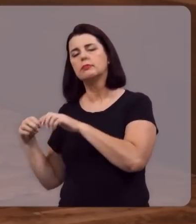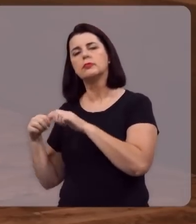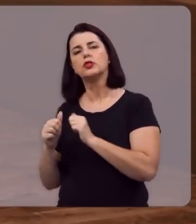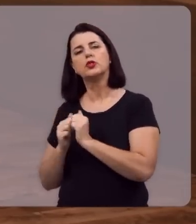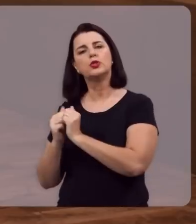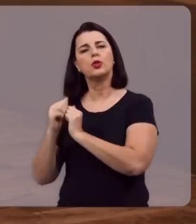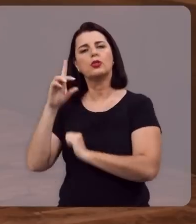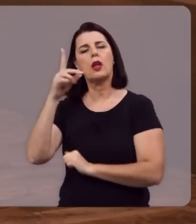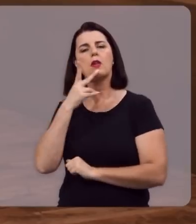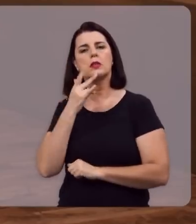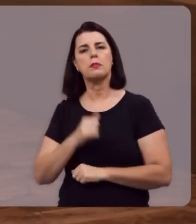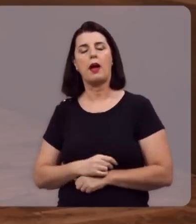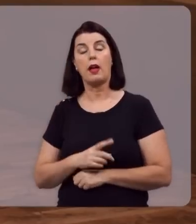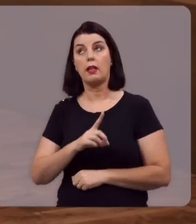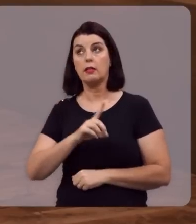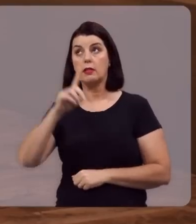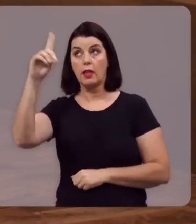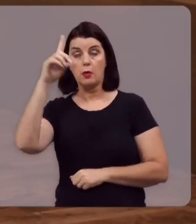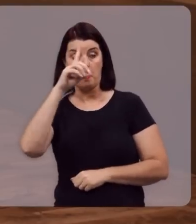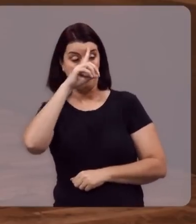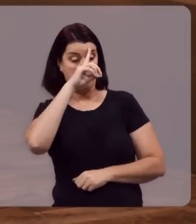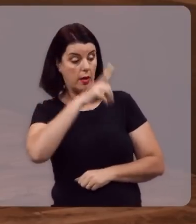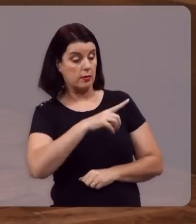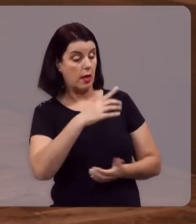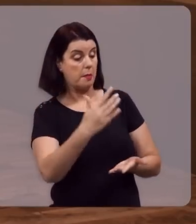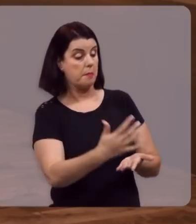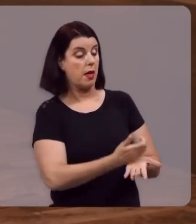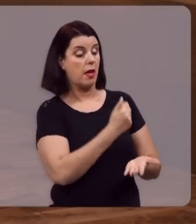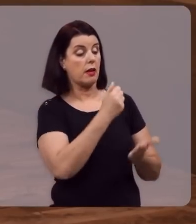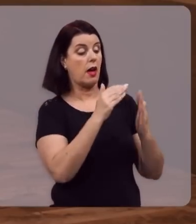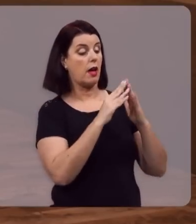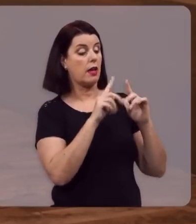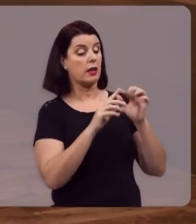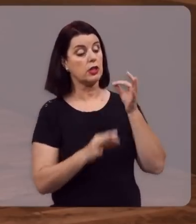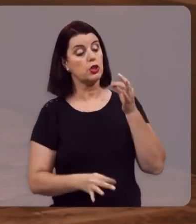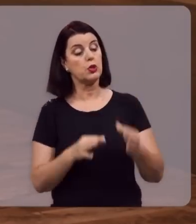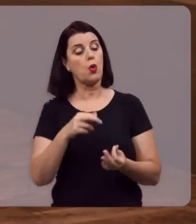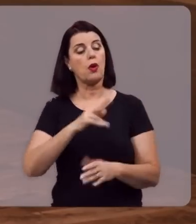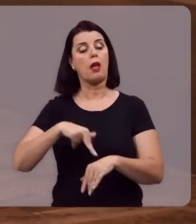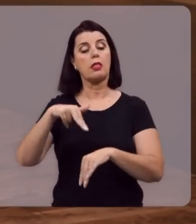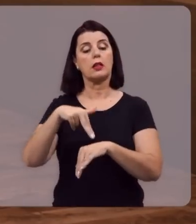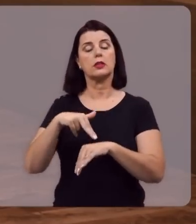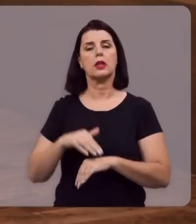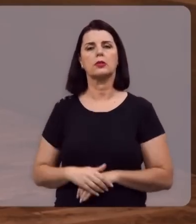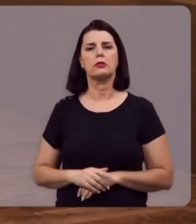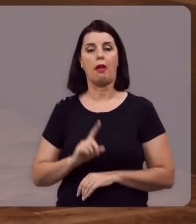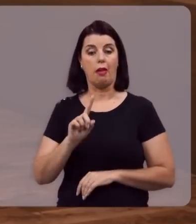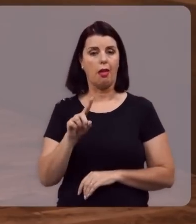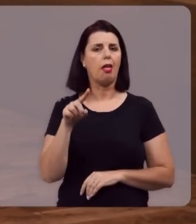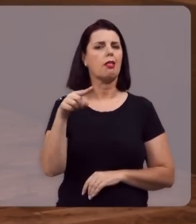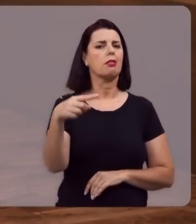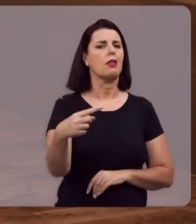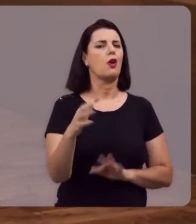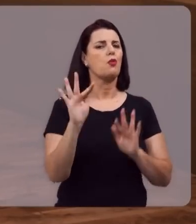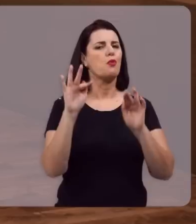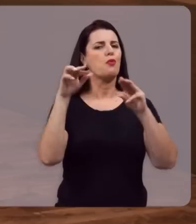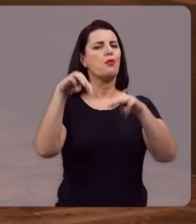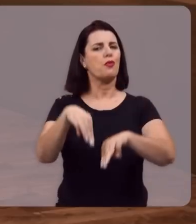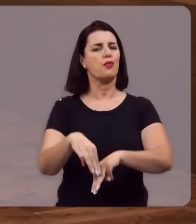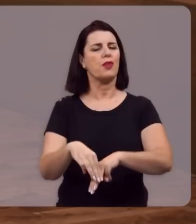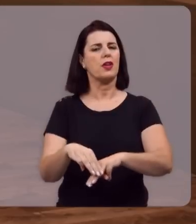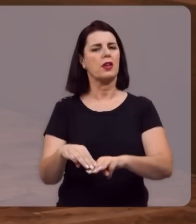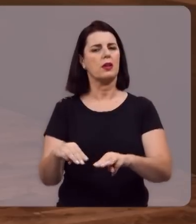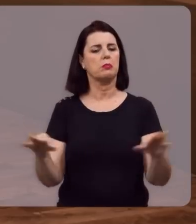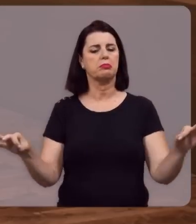majestade. O Pai o enviará a segunda vez para buscar a sua igreja e para julgar as nações. E então, ao